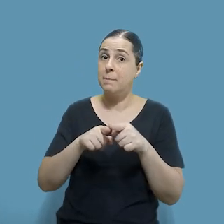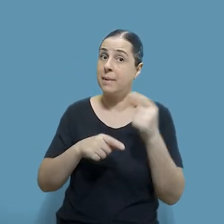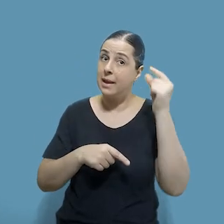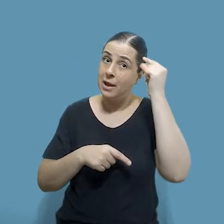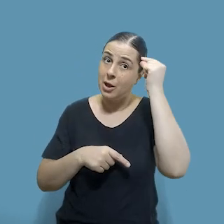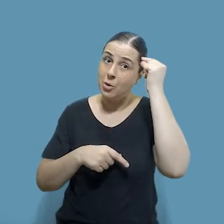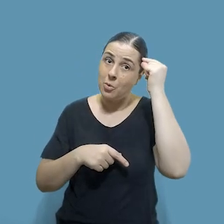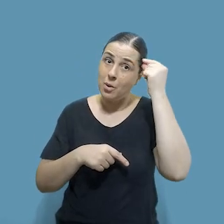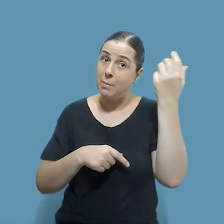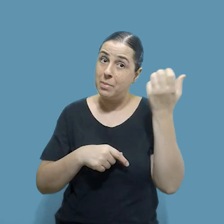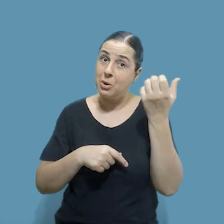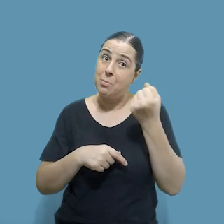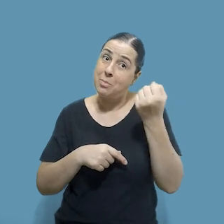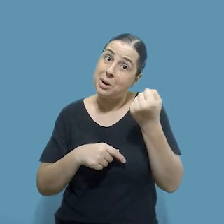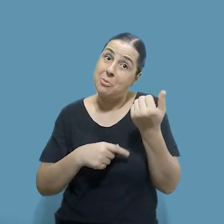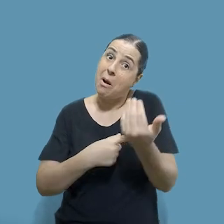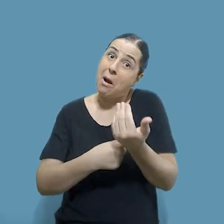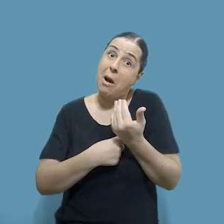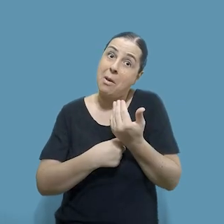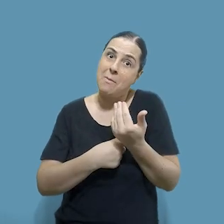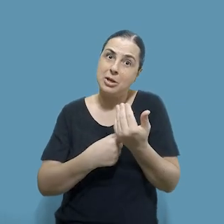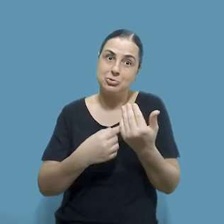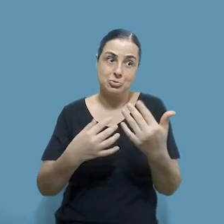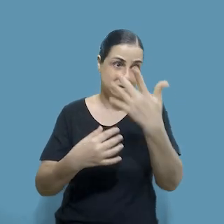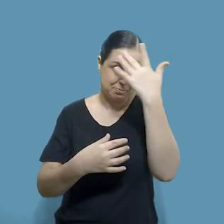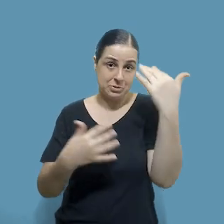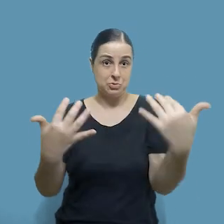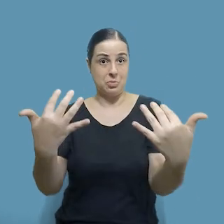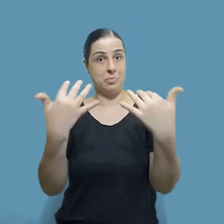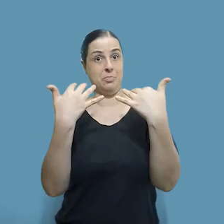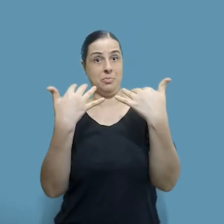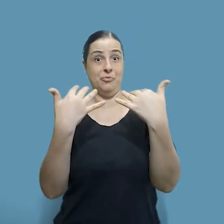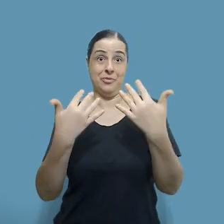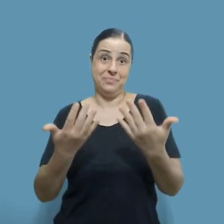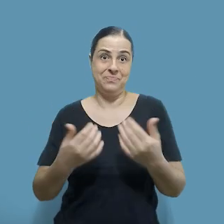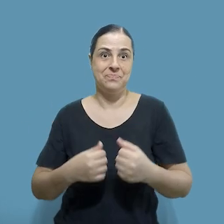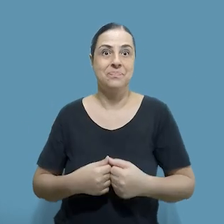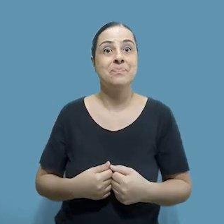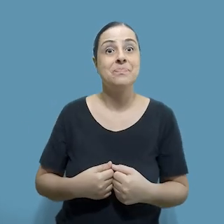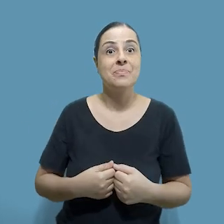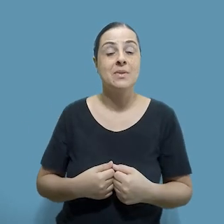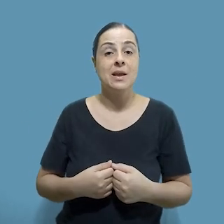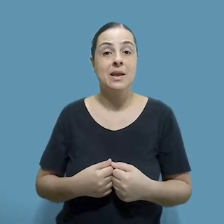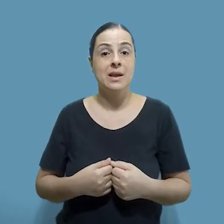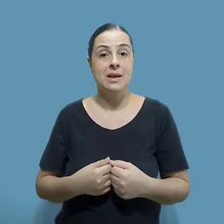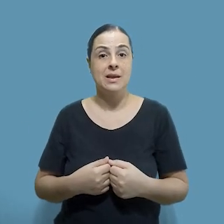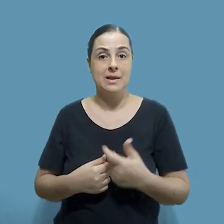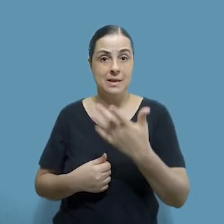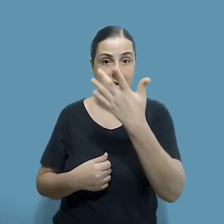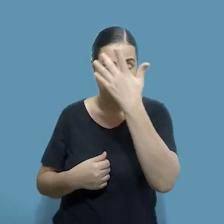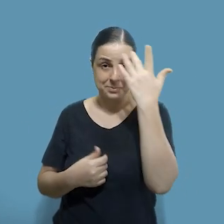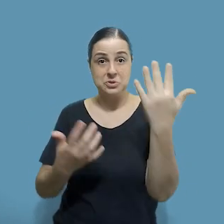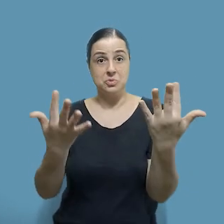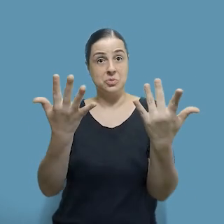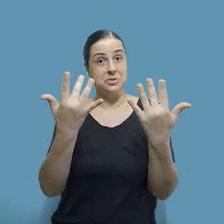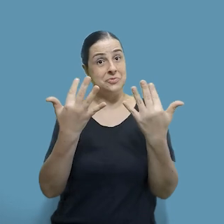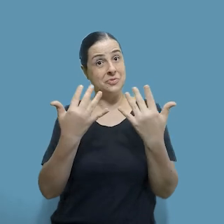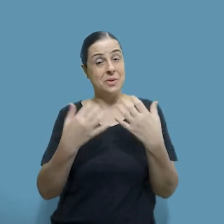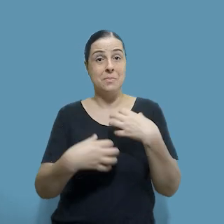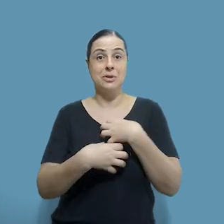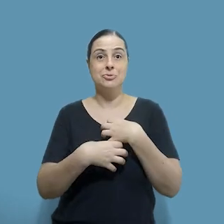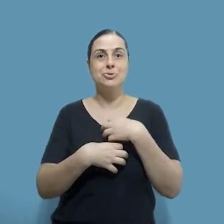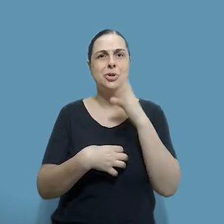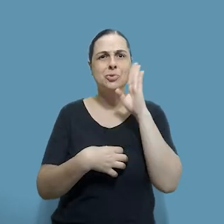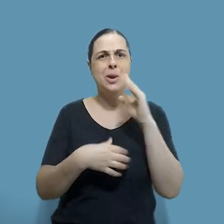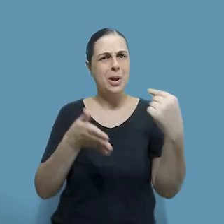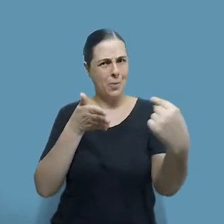né? Que ajuda. Então, a quantidade de gente que chega e, assim, de um jeito muito legal. Você precisa